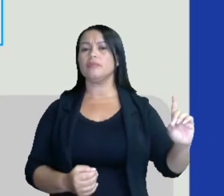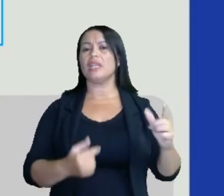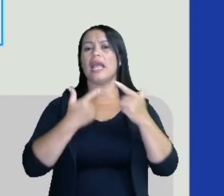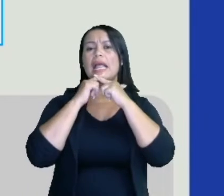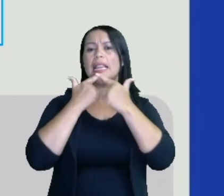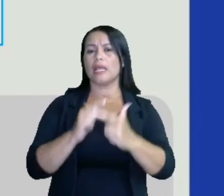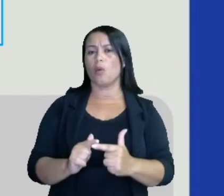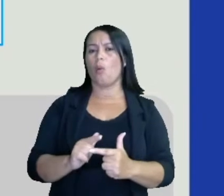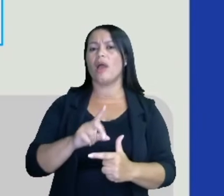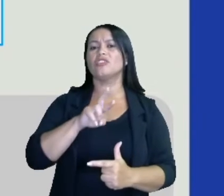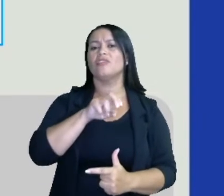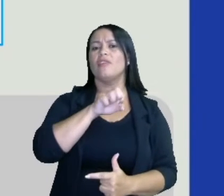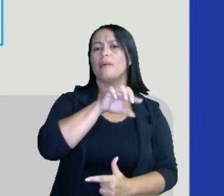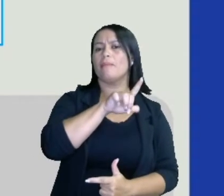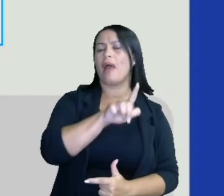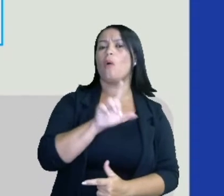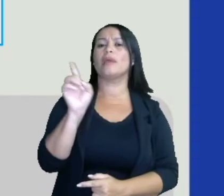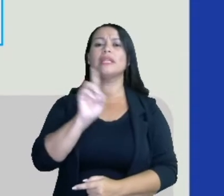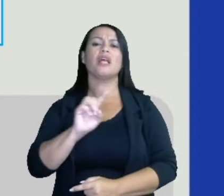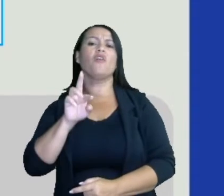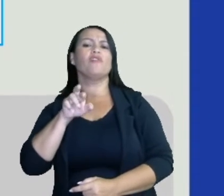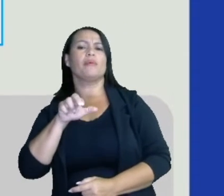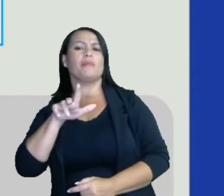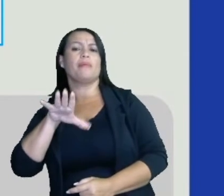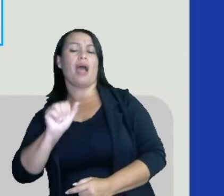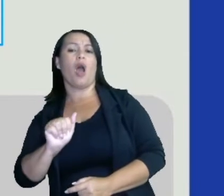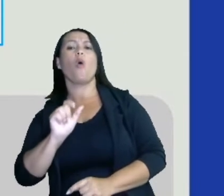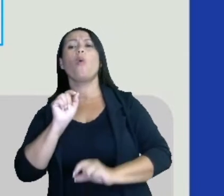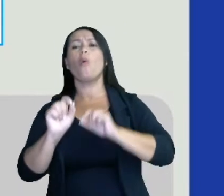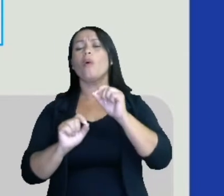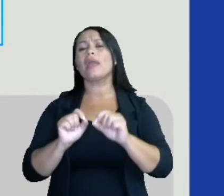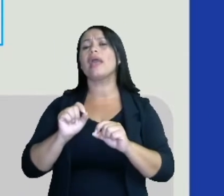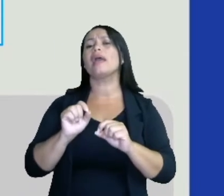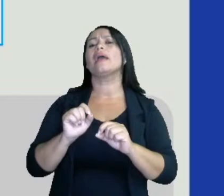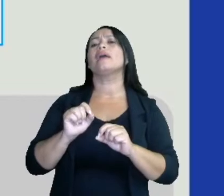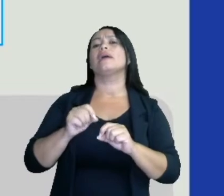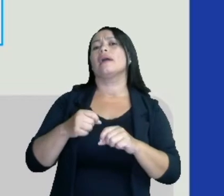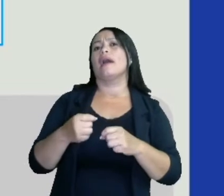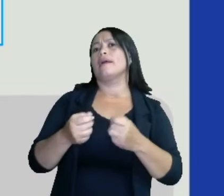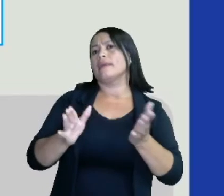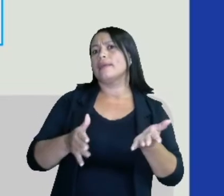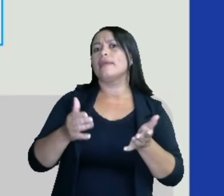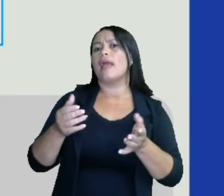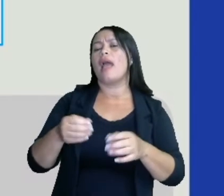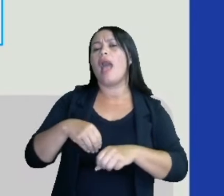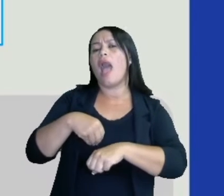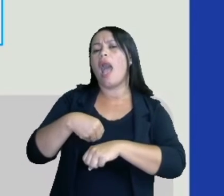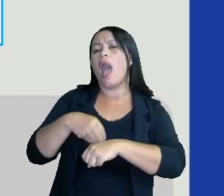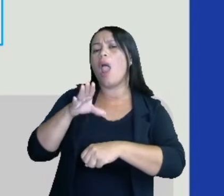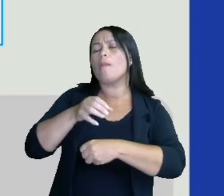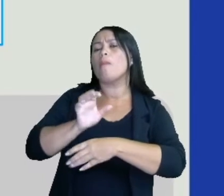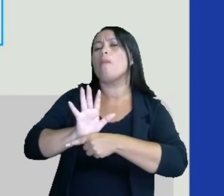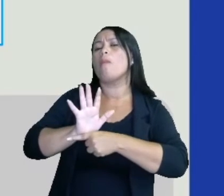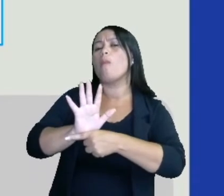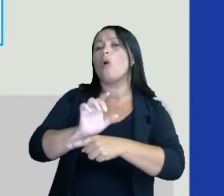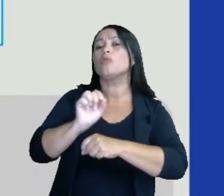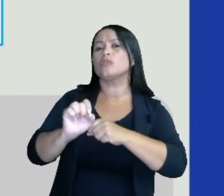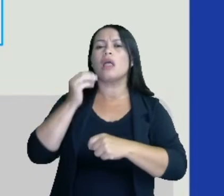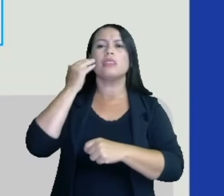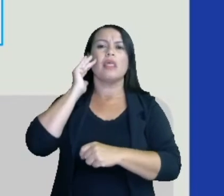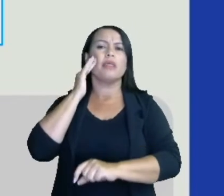Linguagem verbal e não verbal, quando simultâneas, colaboram para o entendimento do texto. Ou